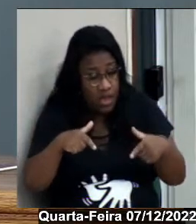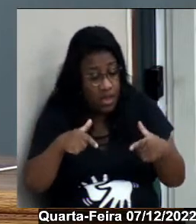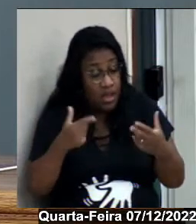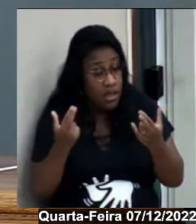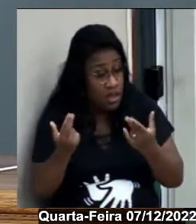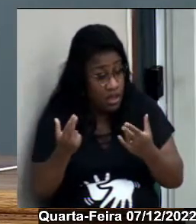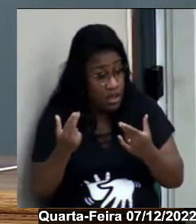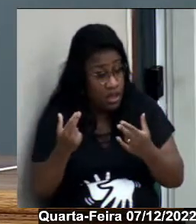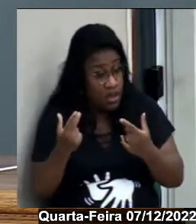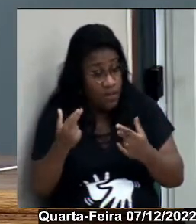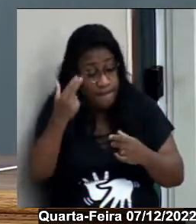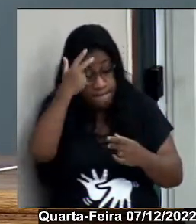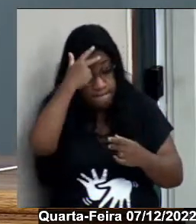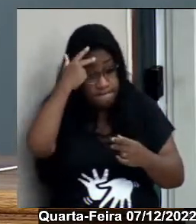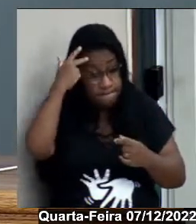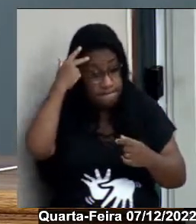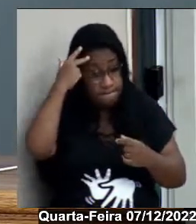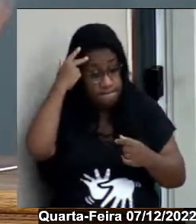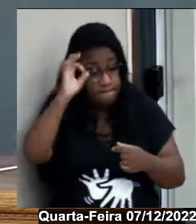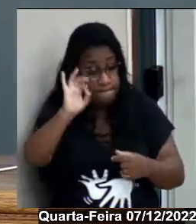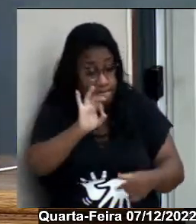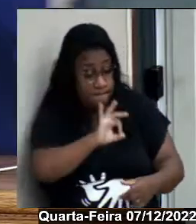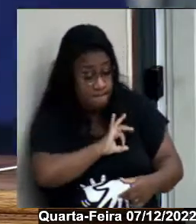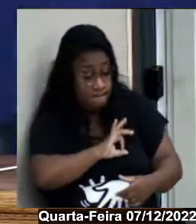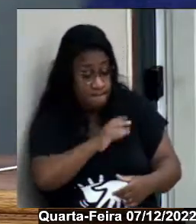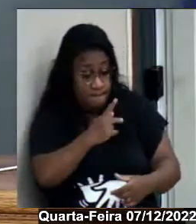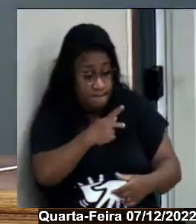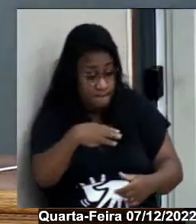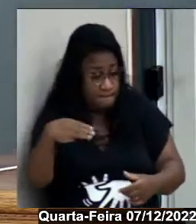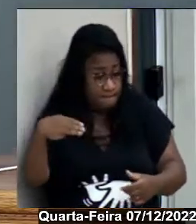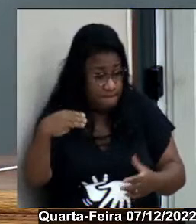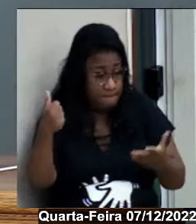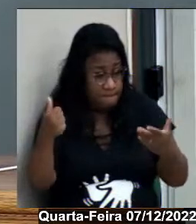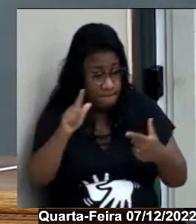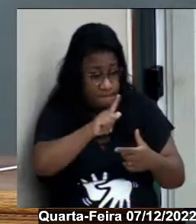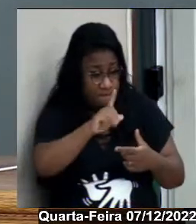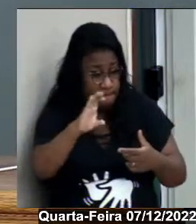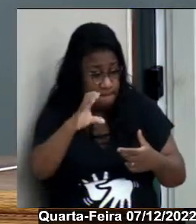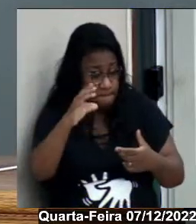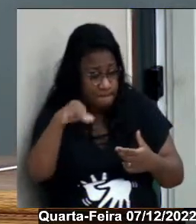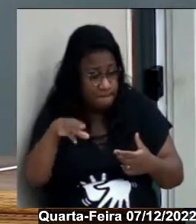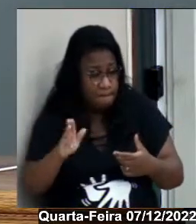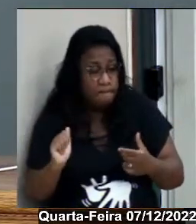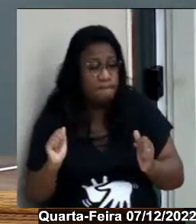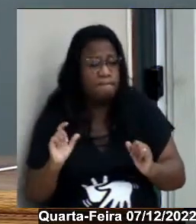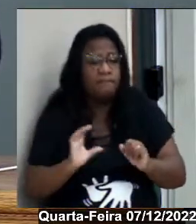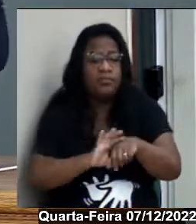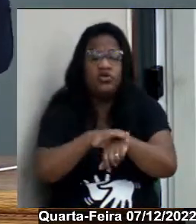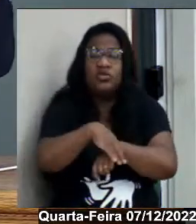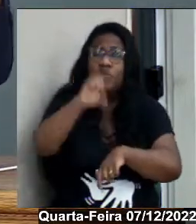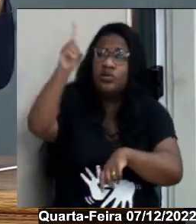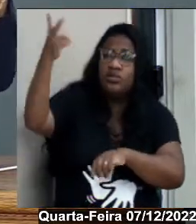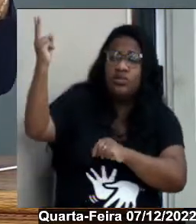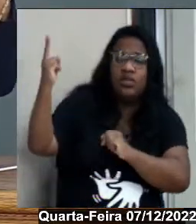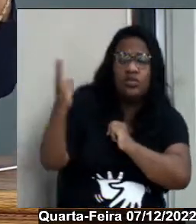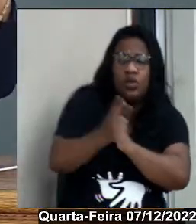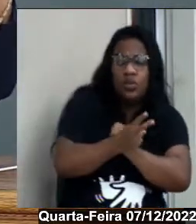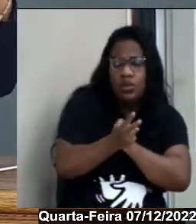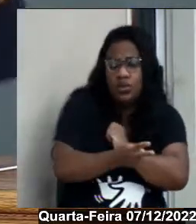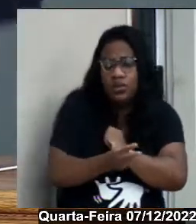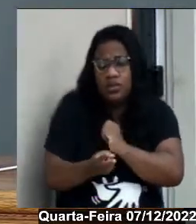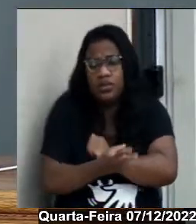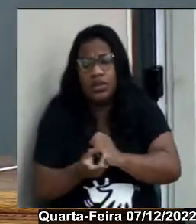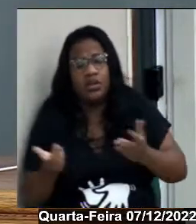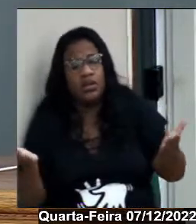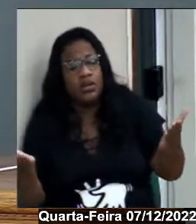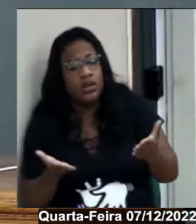Vamos ser sinceros aqui. Estou fazendo média não, que eu não tenho que fazer média para segurança não, que eu não ando com segurança. Meu segurança é Deus.